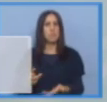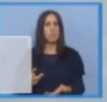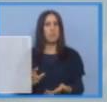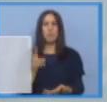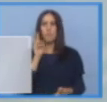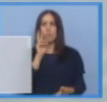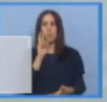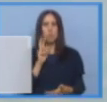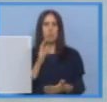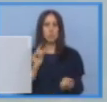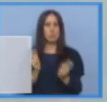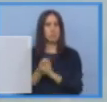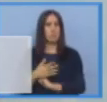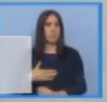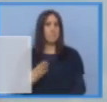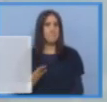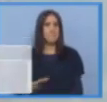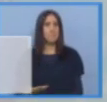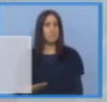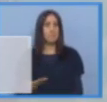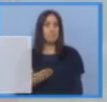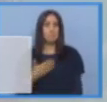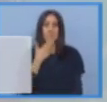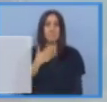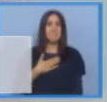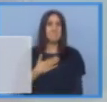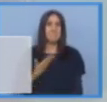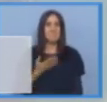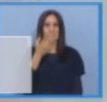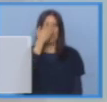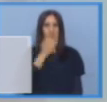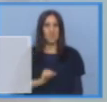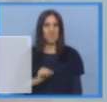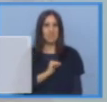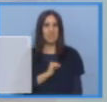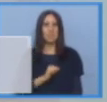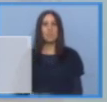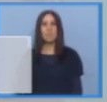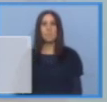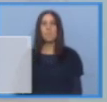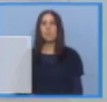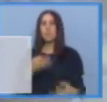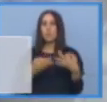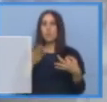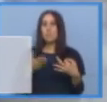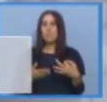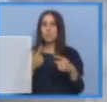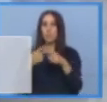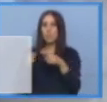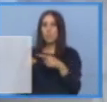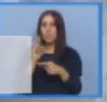é um valor transformador, pelo menos no nosso ponto de vista, não é? O valor da justiça e outros mais. E outros